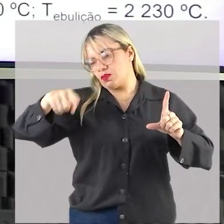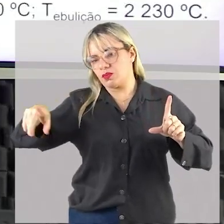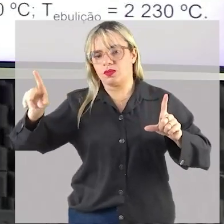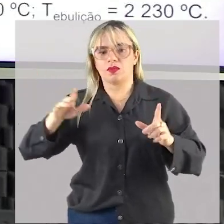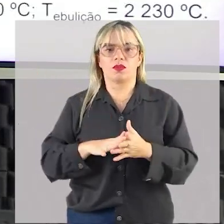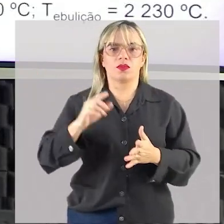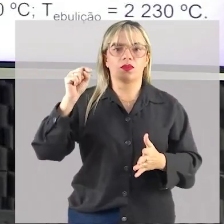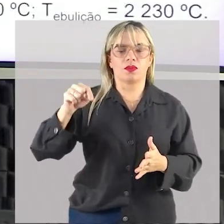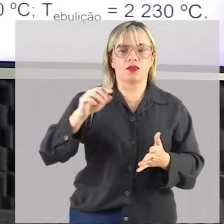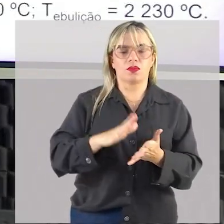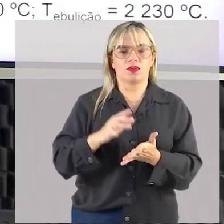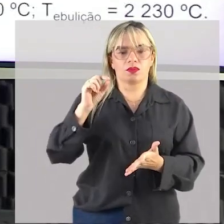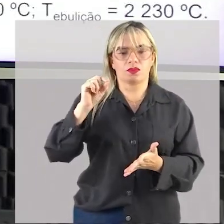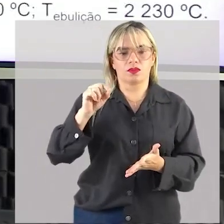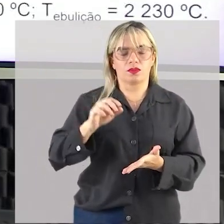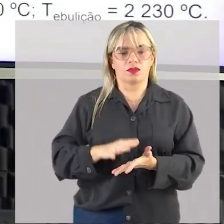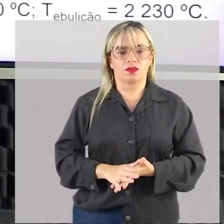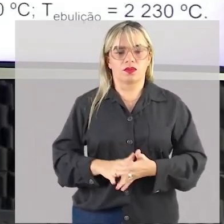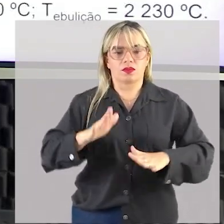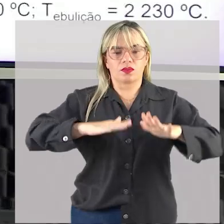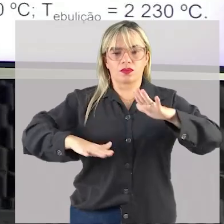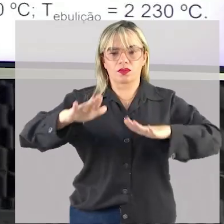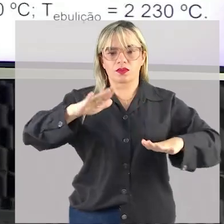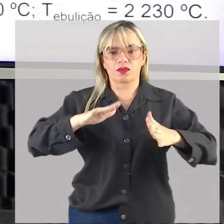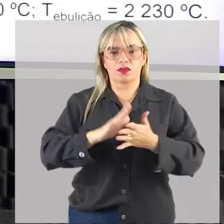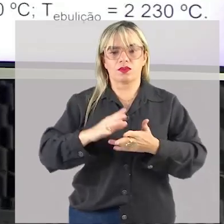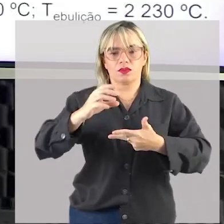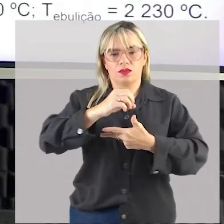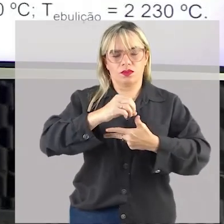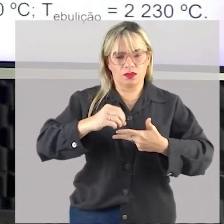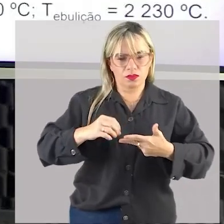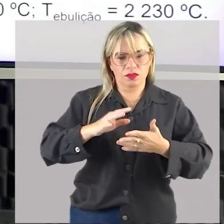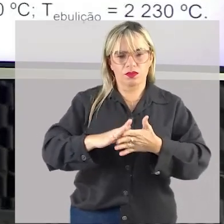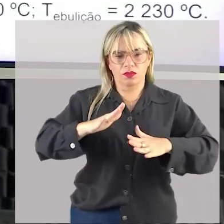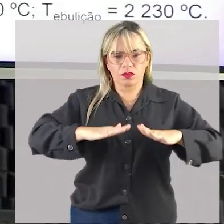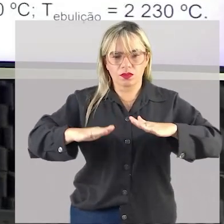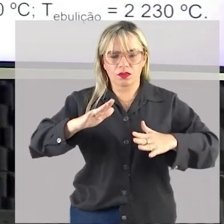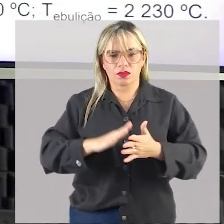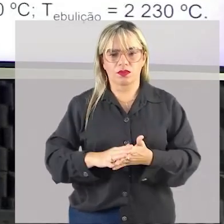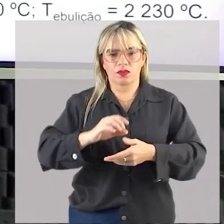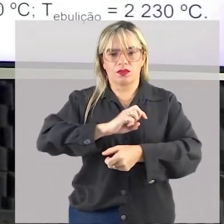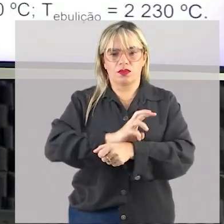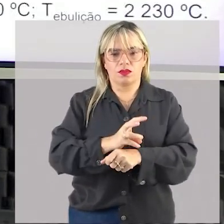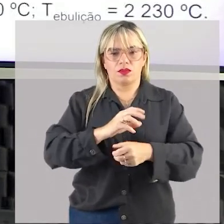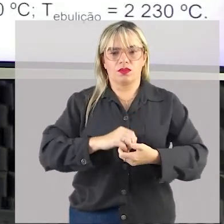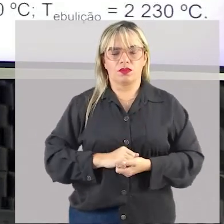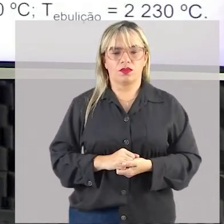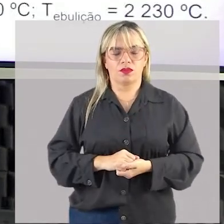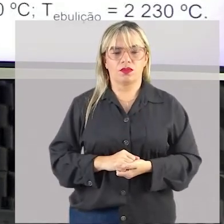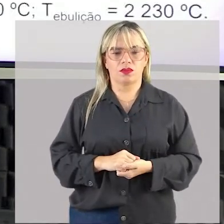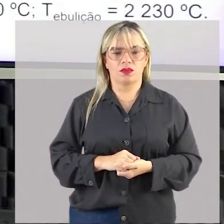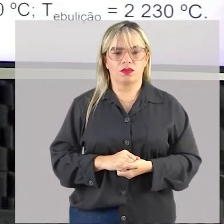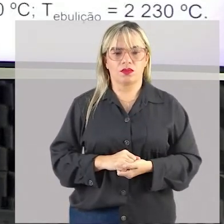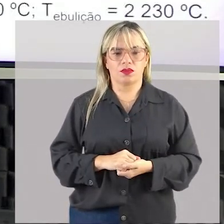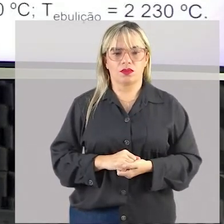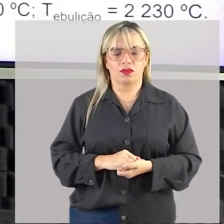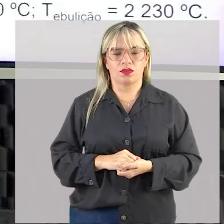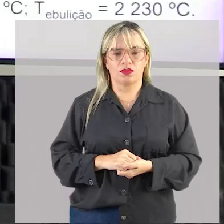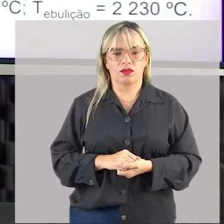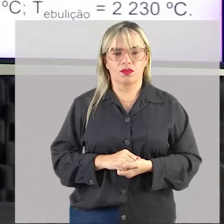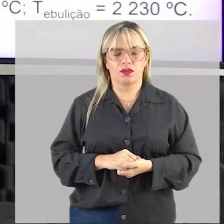Muito cuidado com uma questão dessa aí que apareceu no Enem. Muito cuidado com ela na UEMA. Olha só.